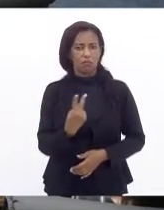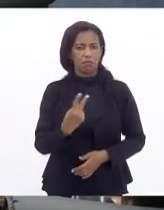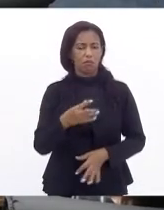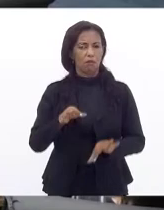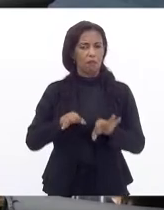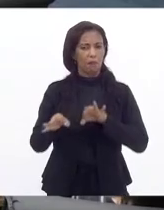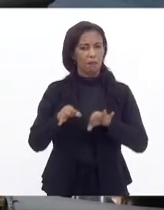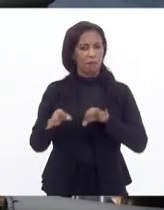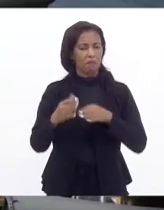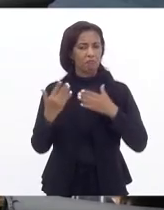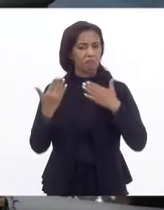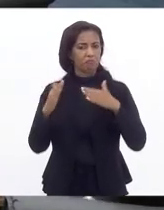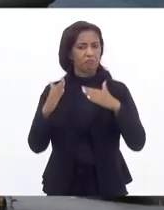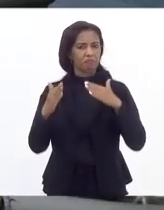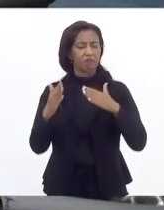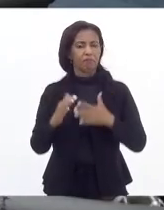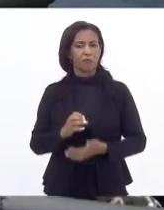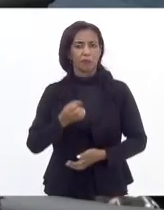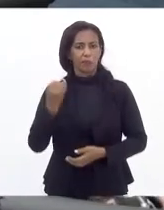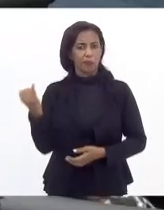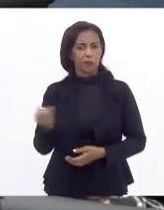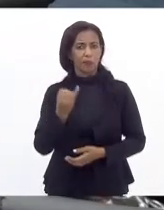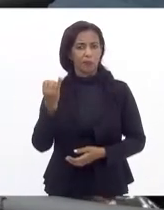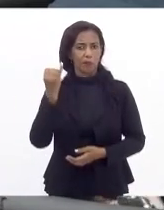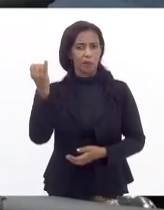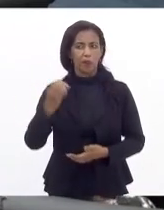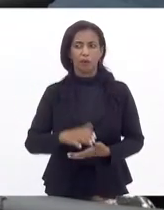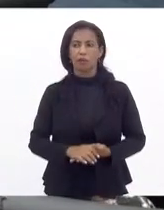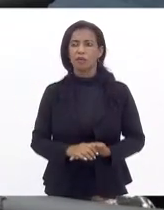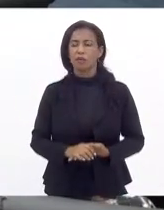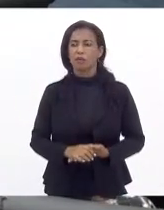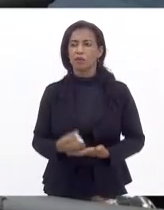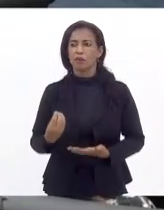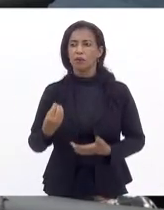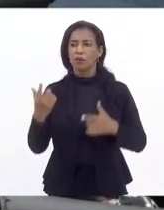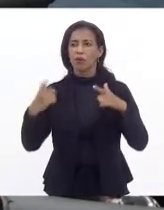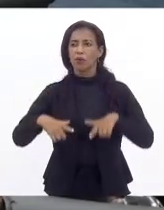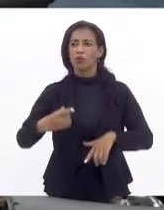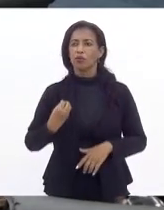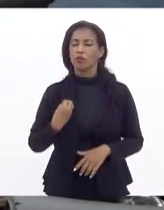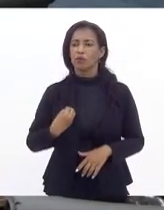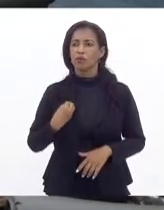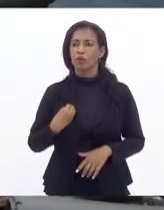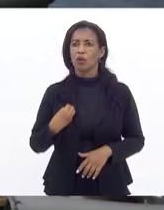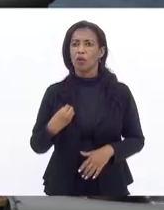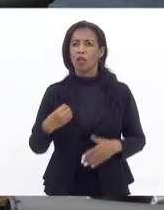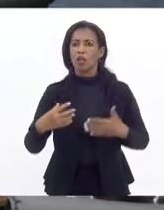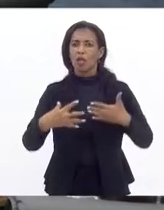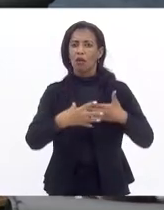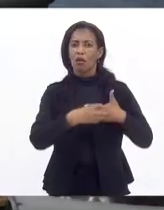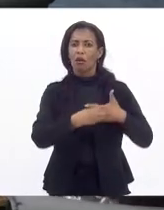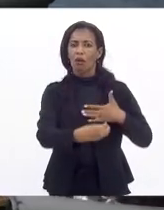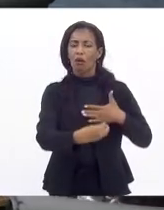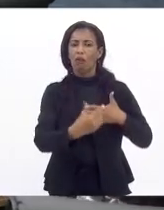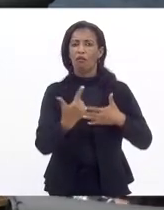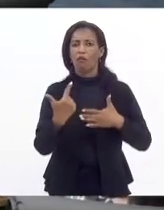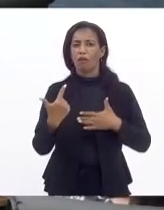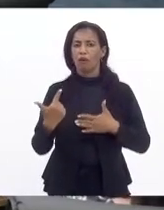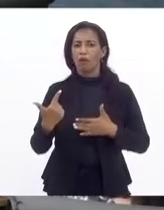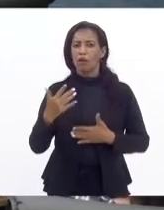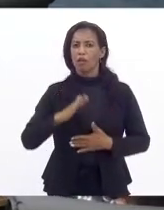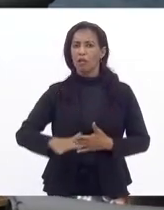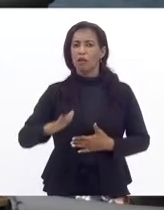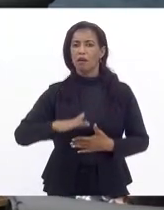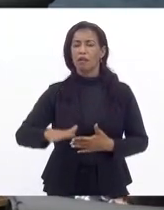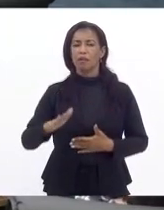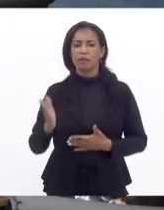extremamente meritório e sensível com a atual conjuntura que vivemos e os órfãos, né, diversas crianças e